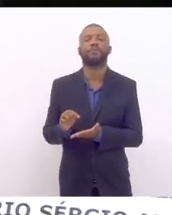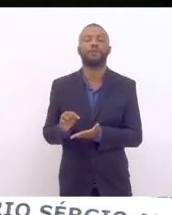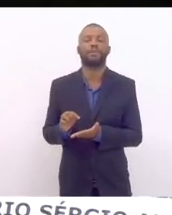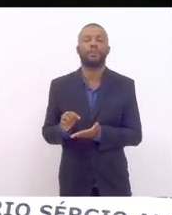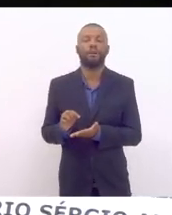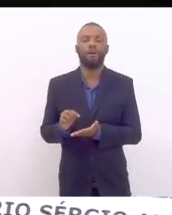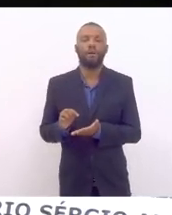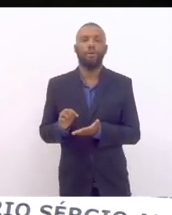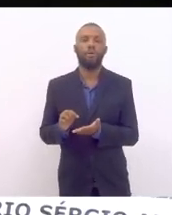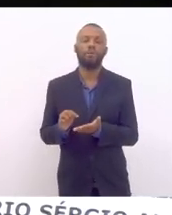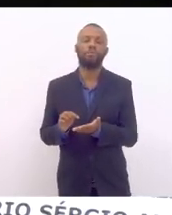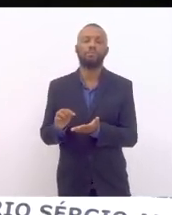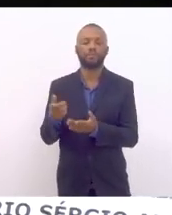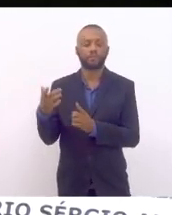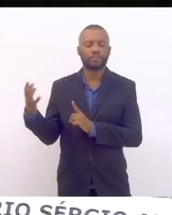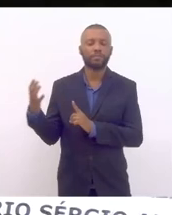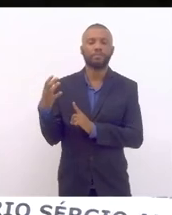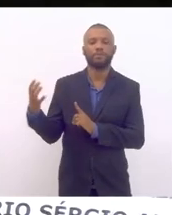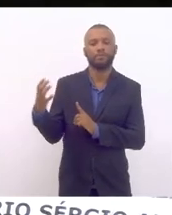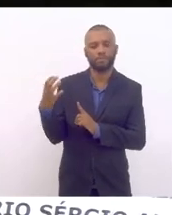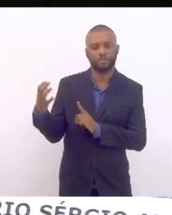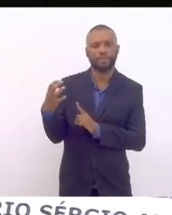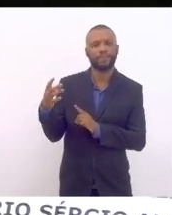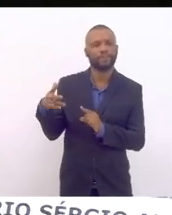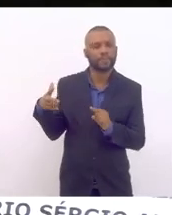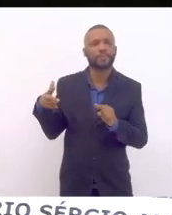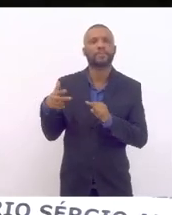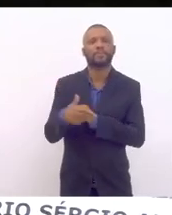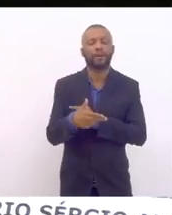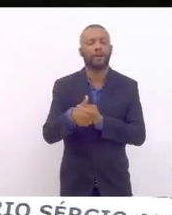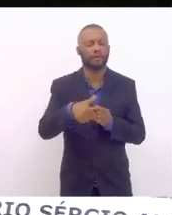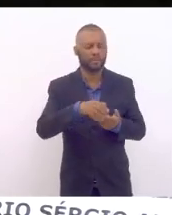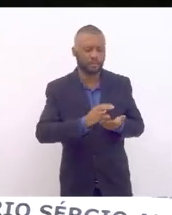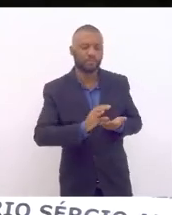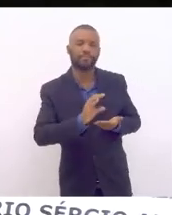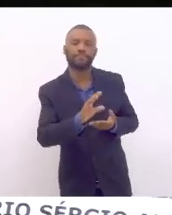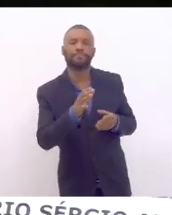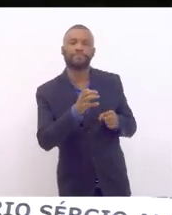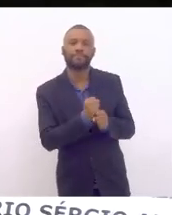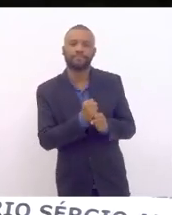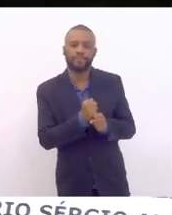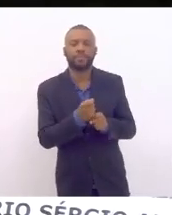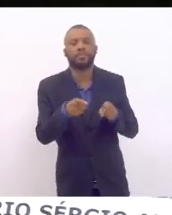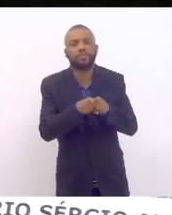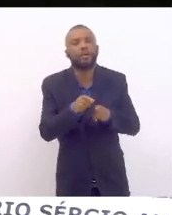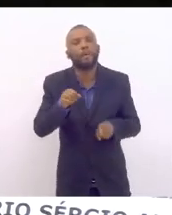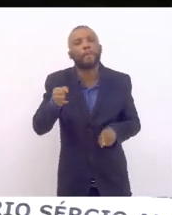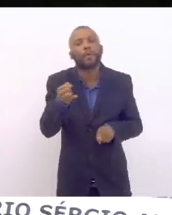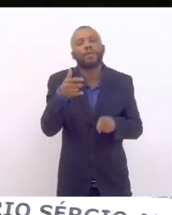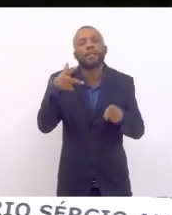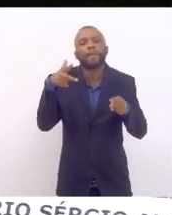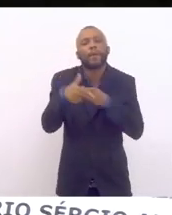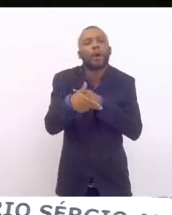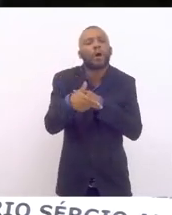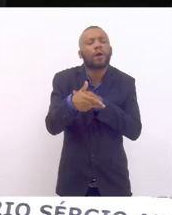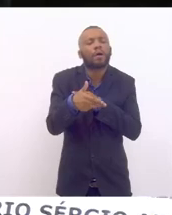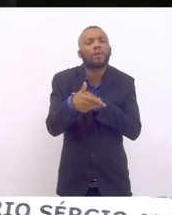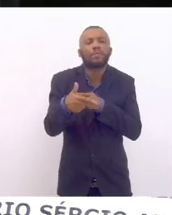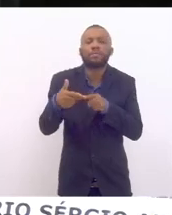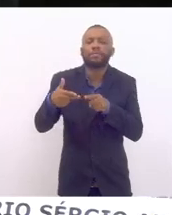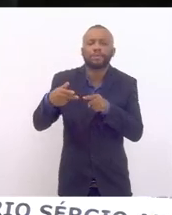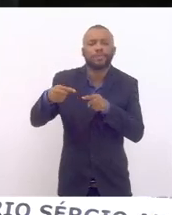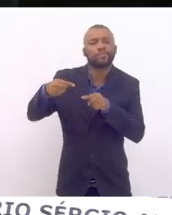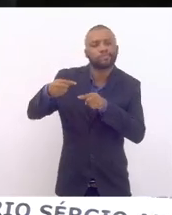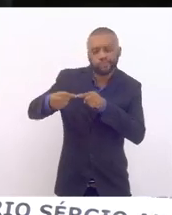do impacto que esse corte no orçamento e o vô até ampliar esses cortes constantes